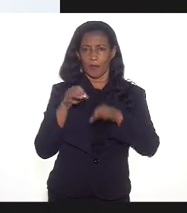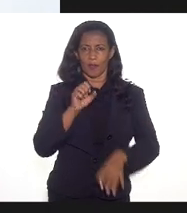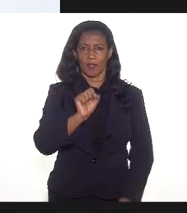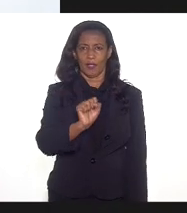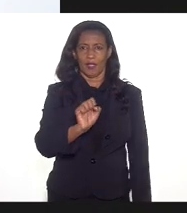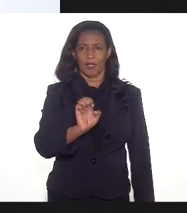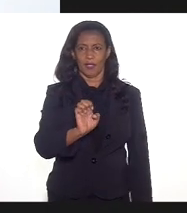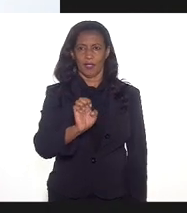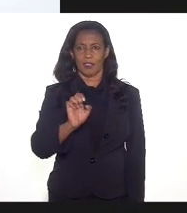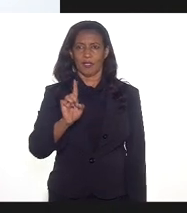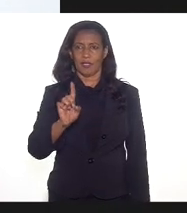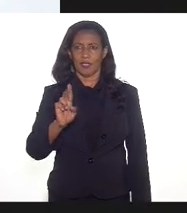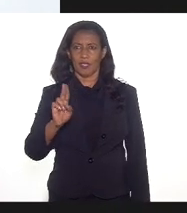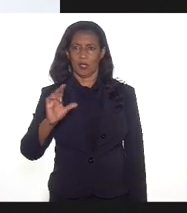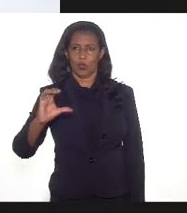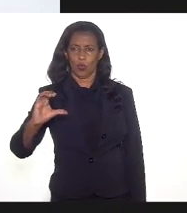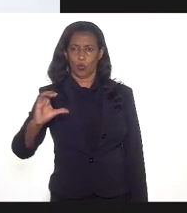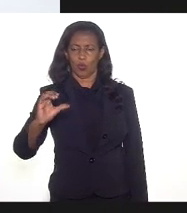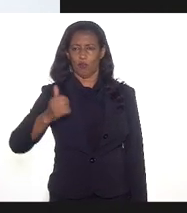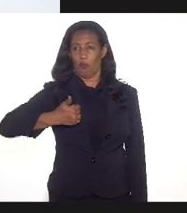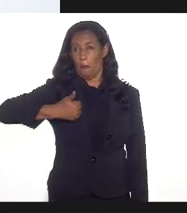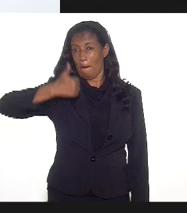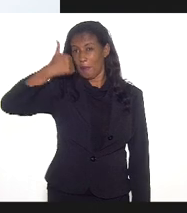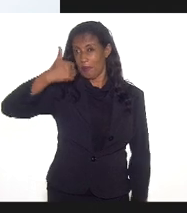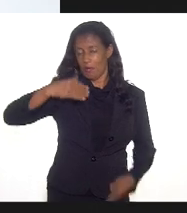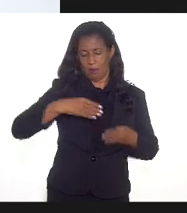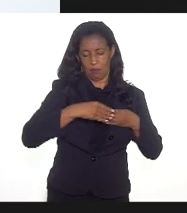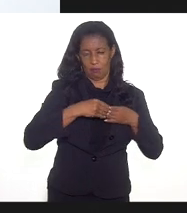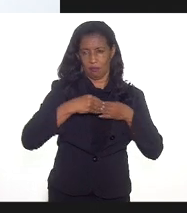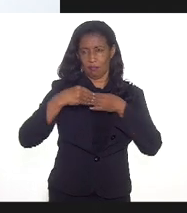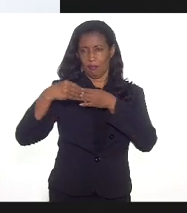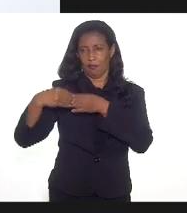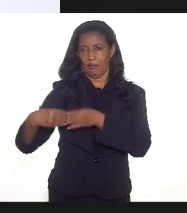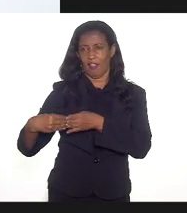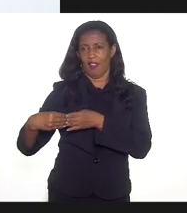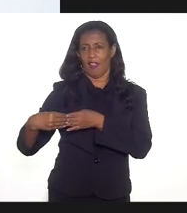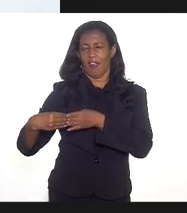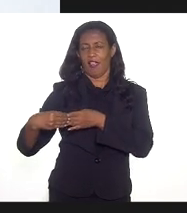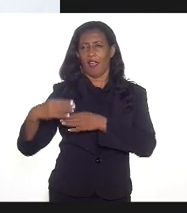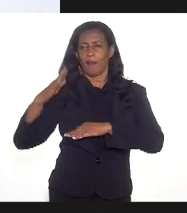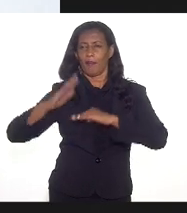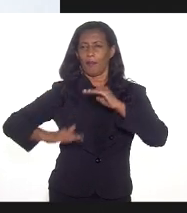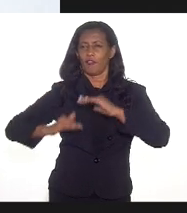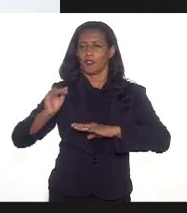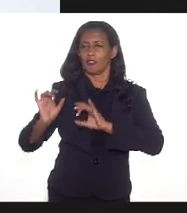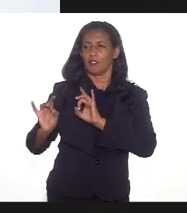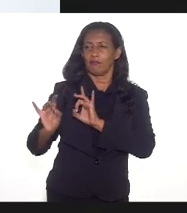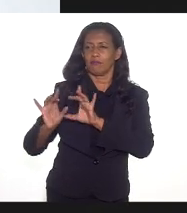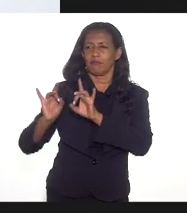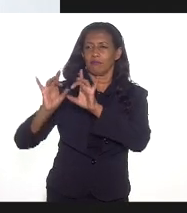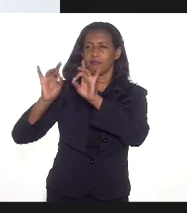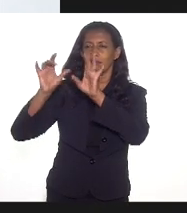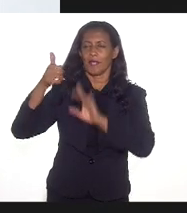o primeiro a reconduzir os pedagogos ao cargo de professores especialistas no ano de